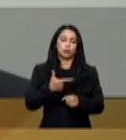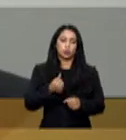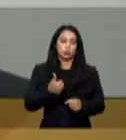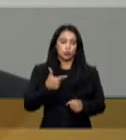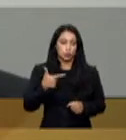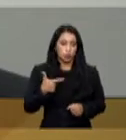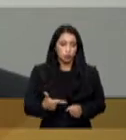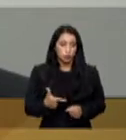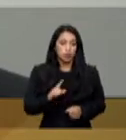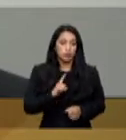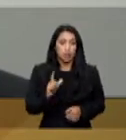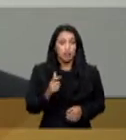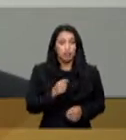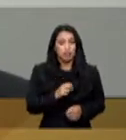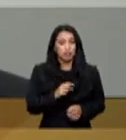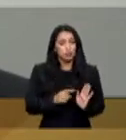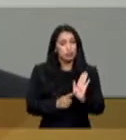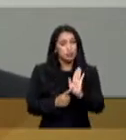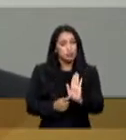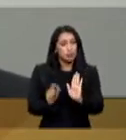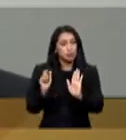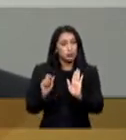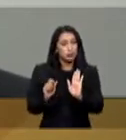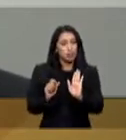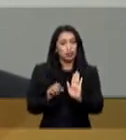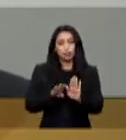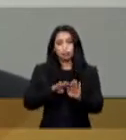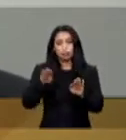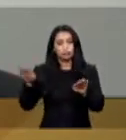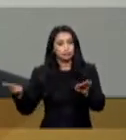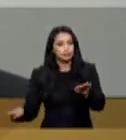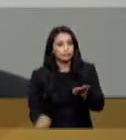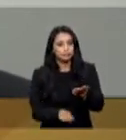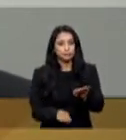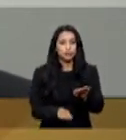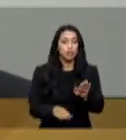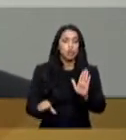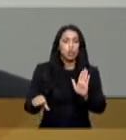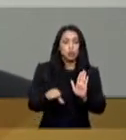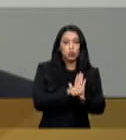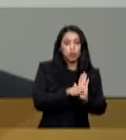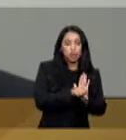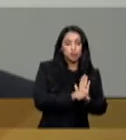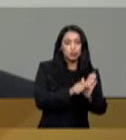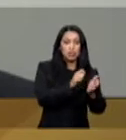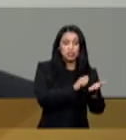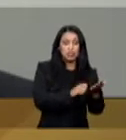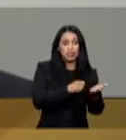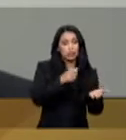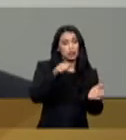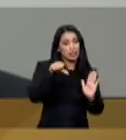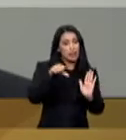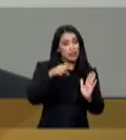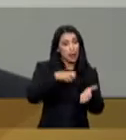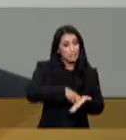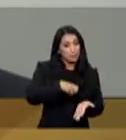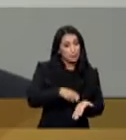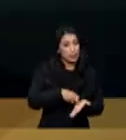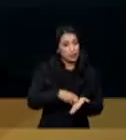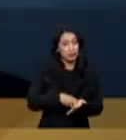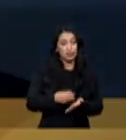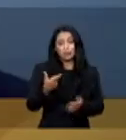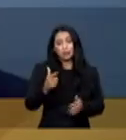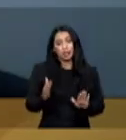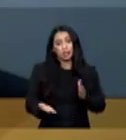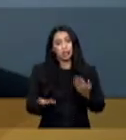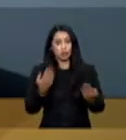de que há manifesta desproporcionalidade entre o delito descrito e a pena a ser aplicada,